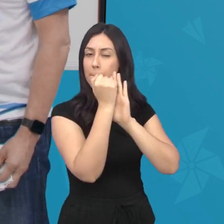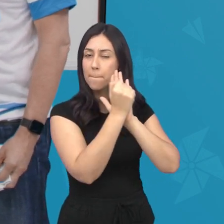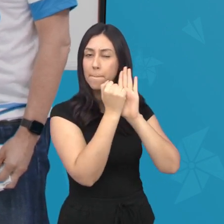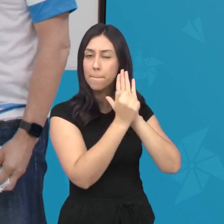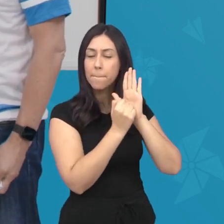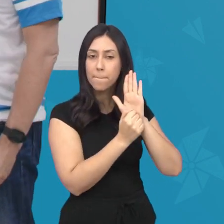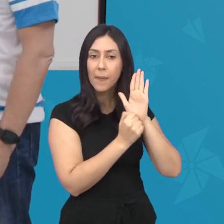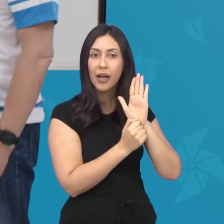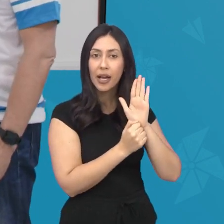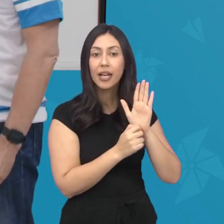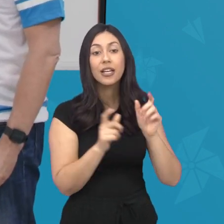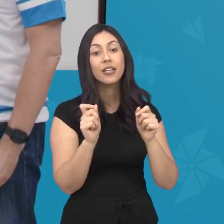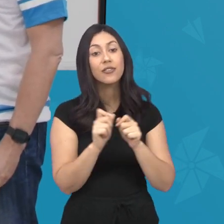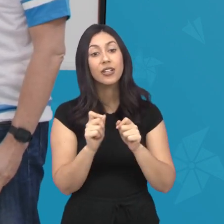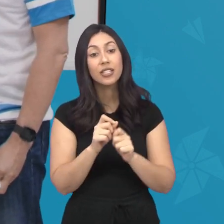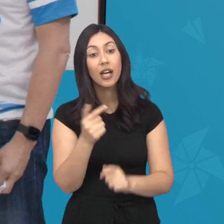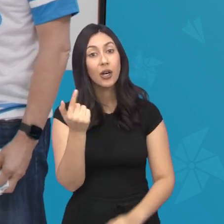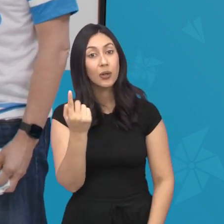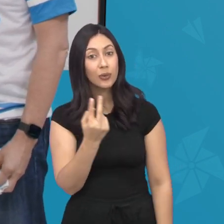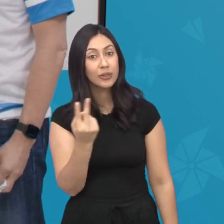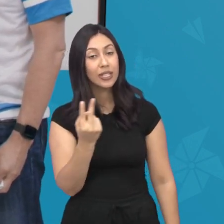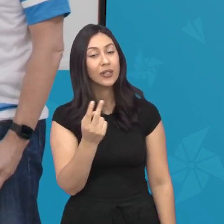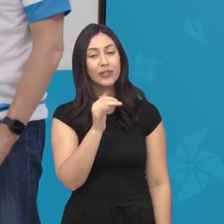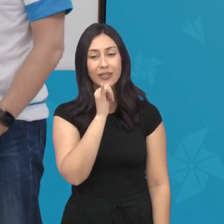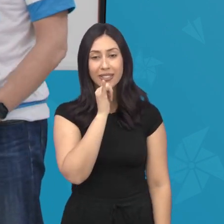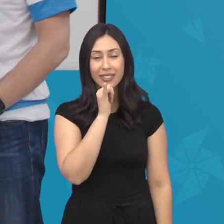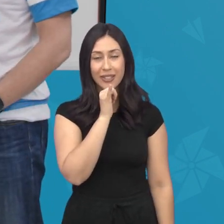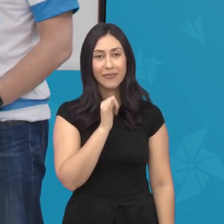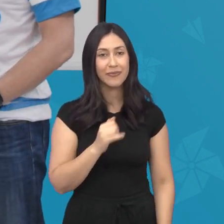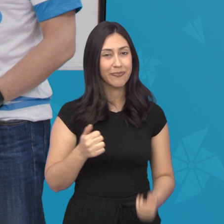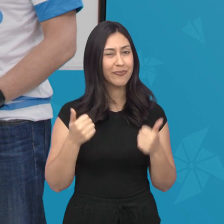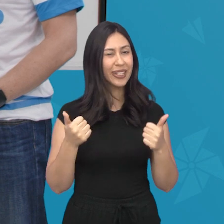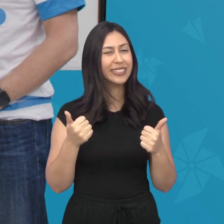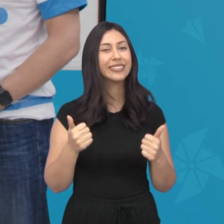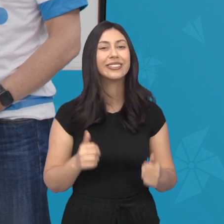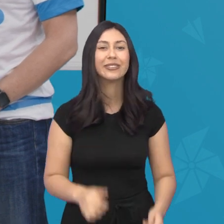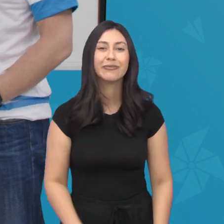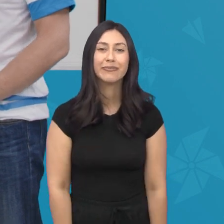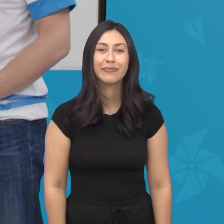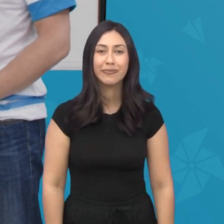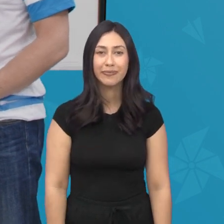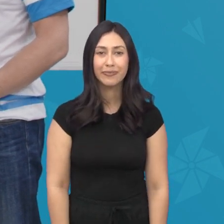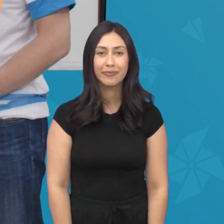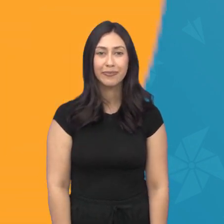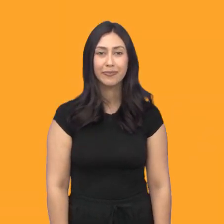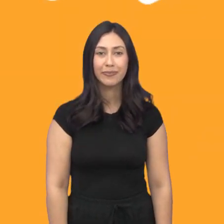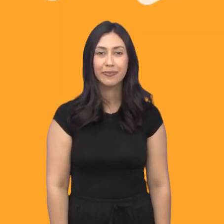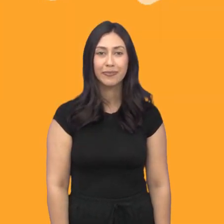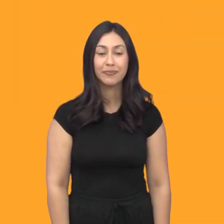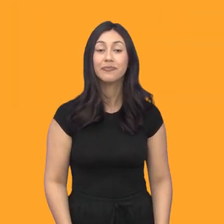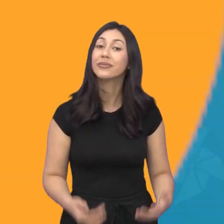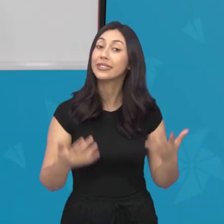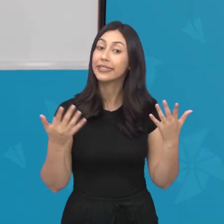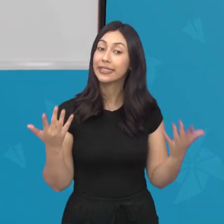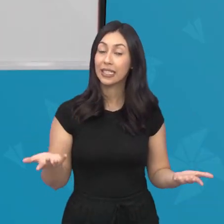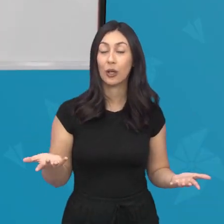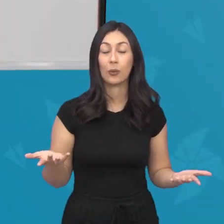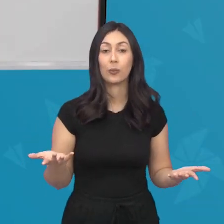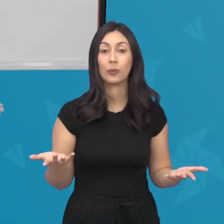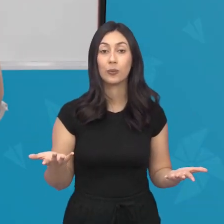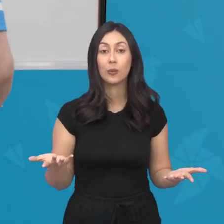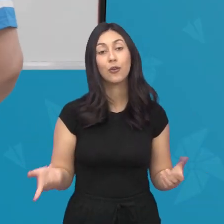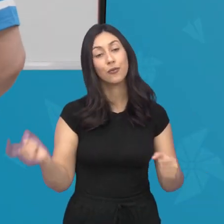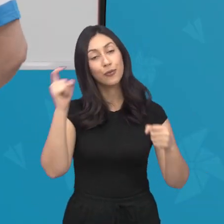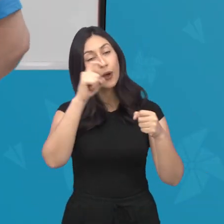apagar a lousa e fazer o segundo exemplo ali. Ok? A gente já volta já. Bom, gente,